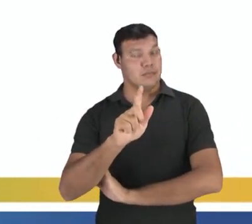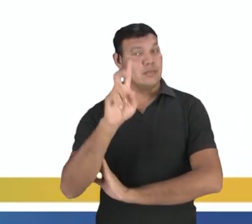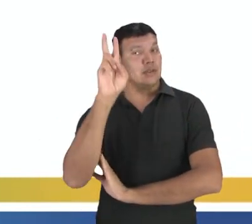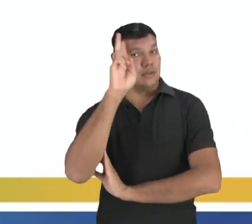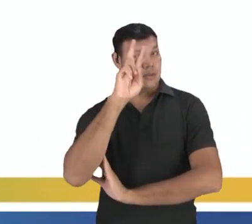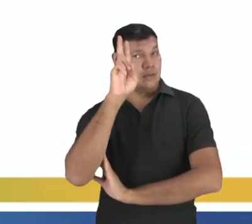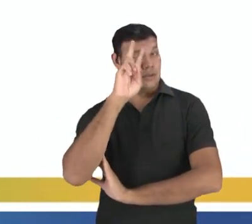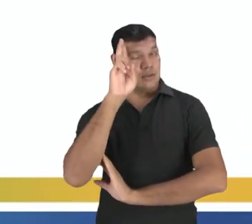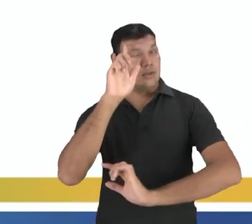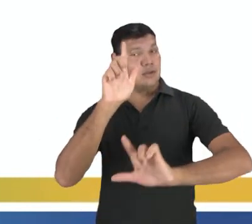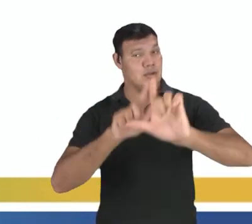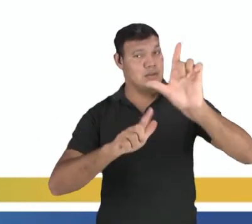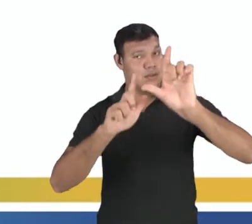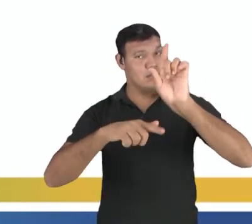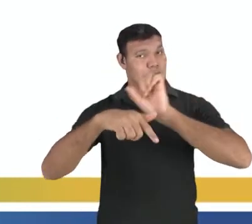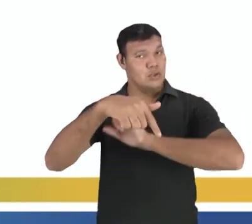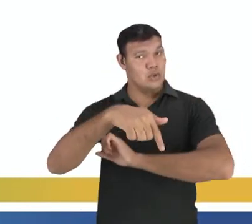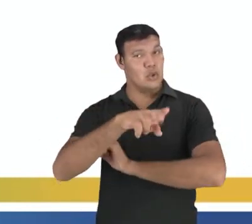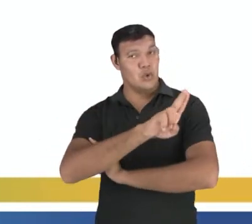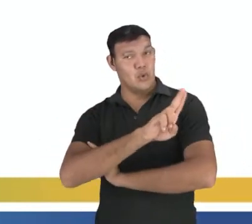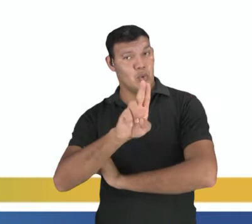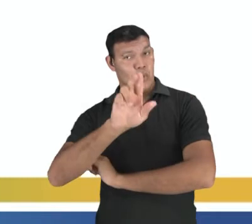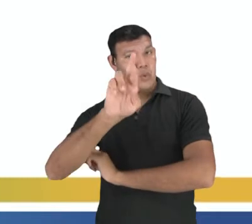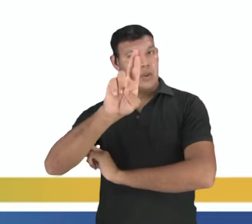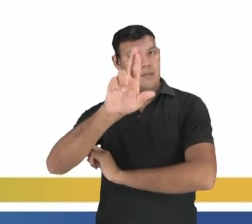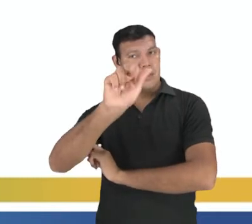o Q é chamado de razão.